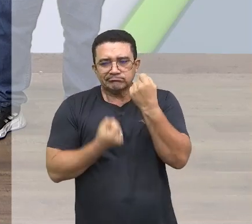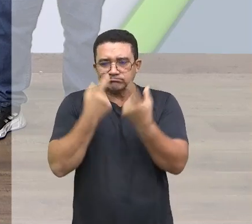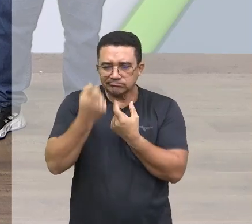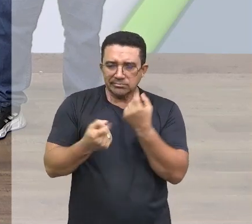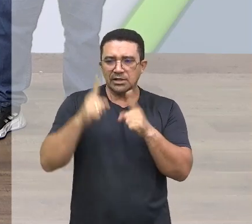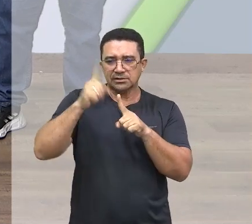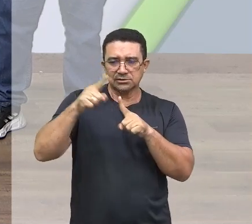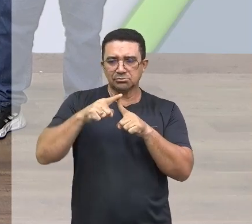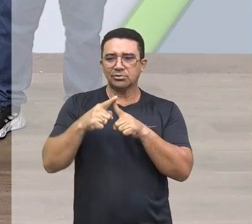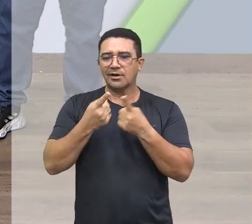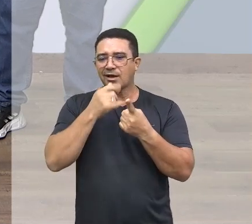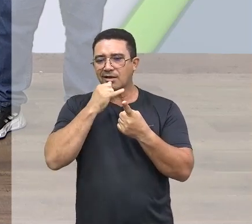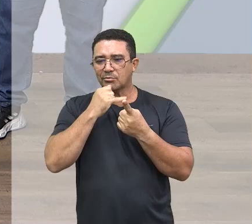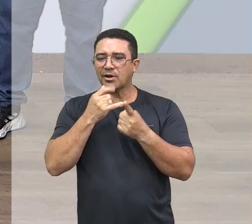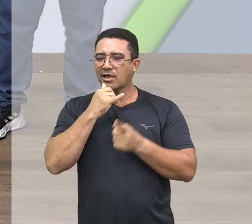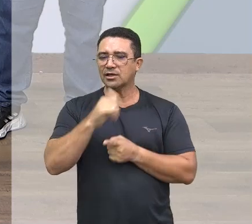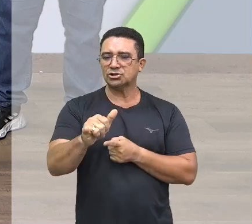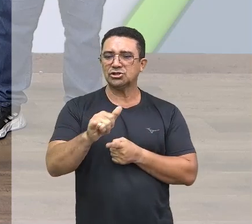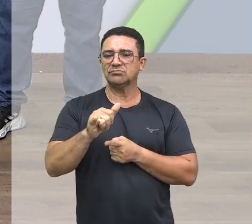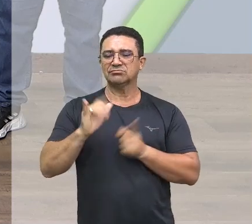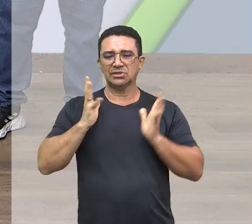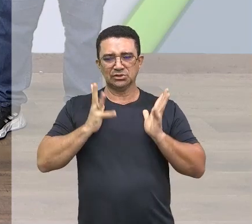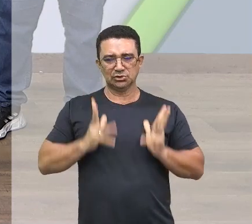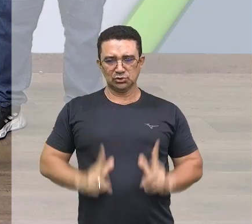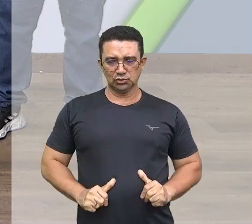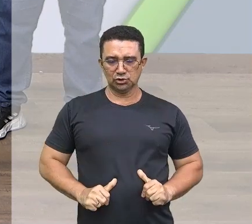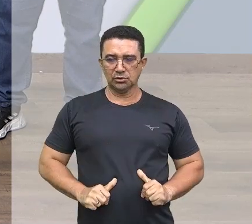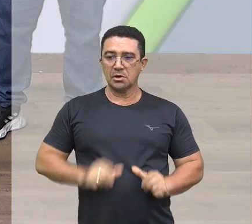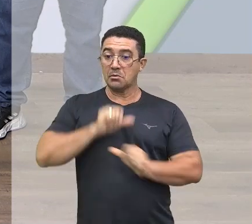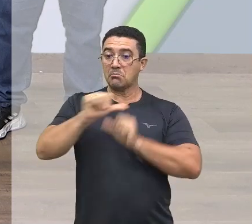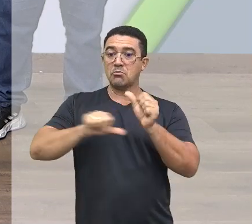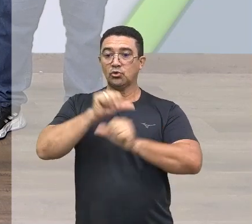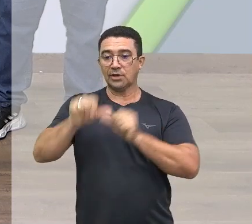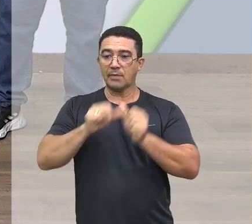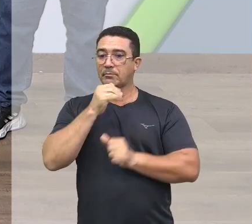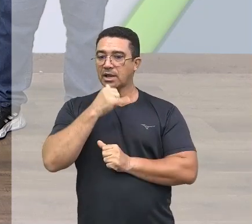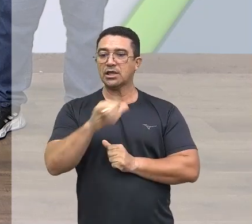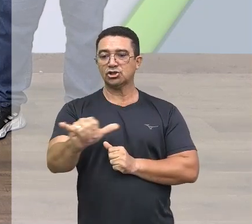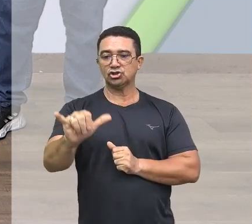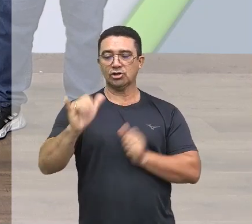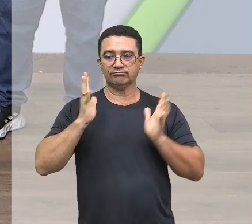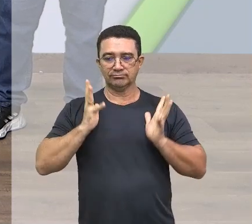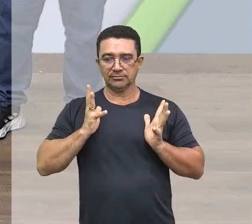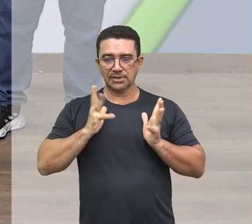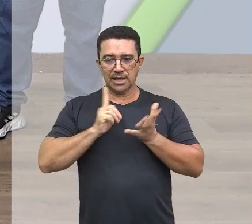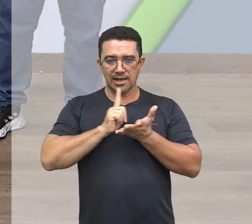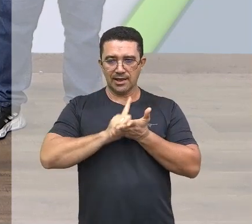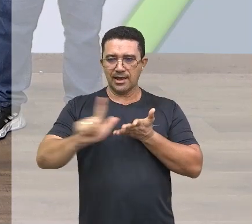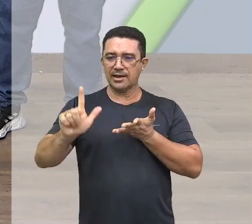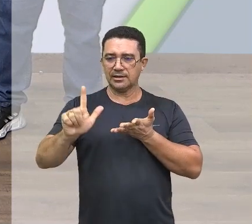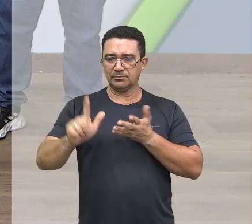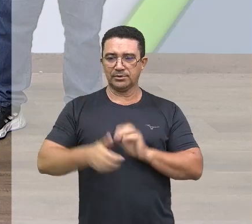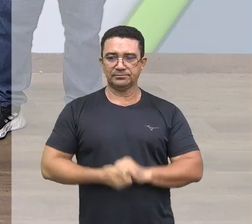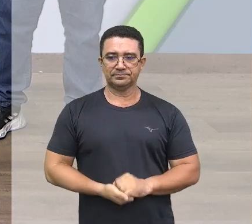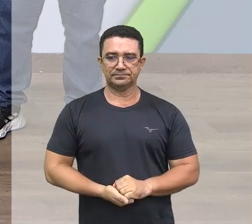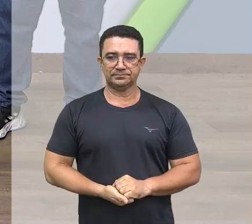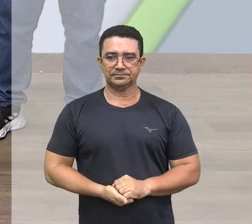energias que são degradantes para o meio ambiente para energias que não degradem tanto o meio ambiente, tá certo?